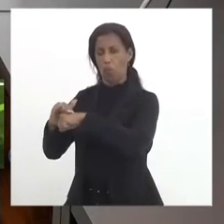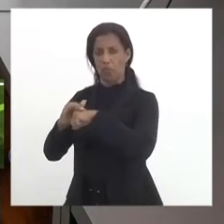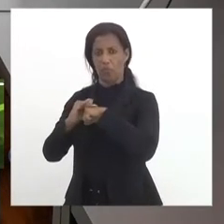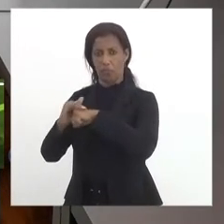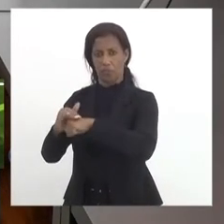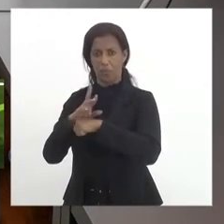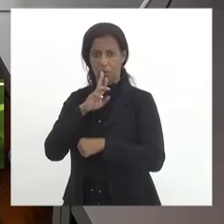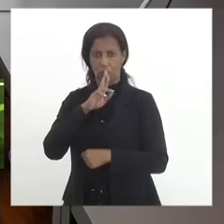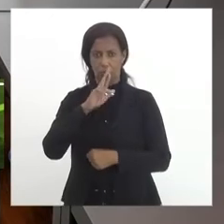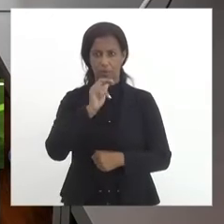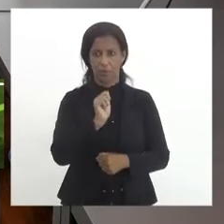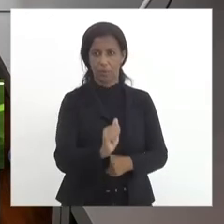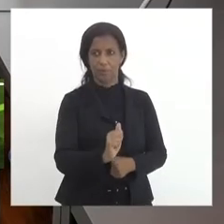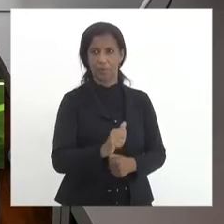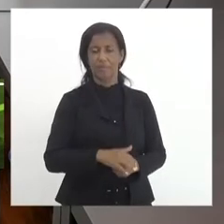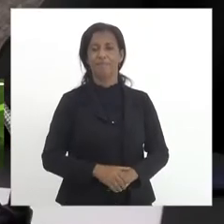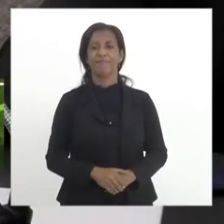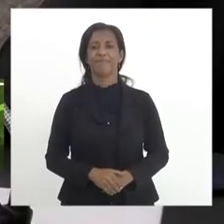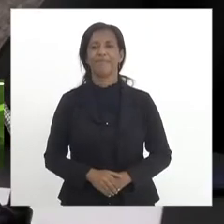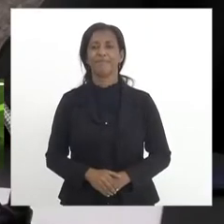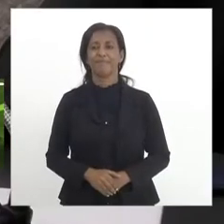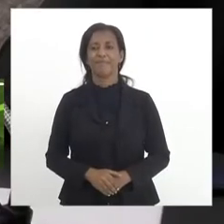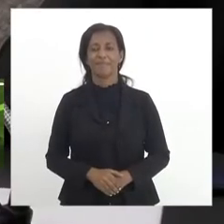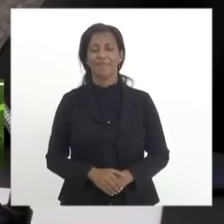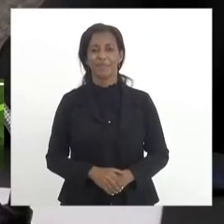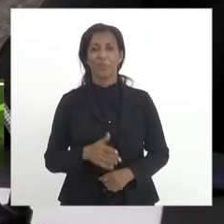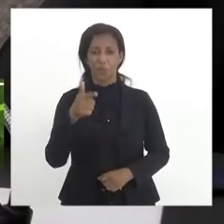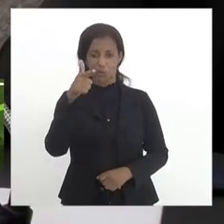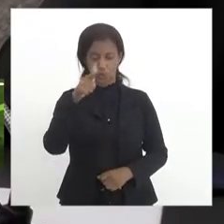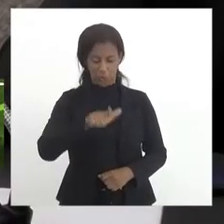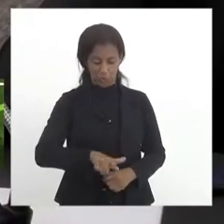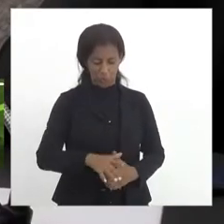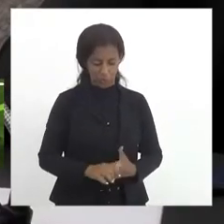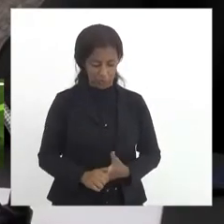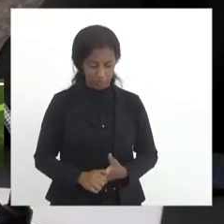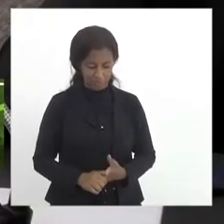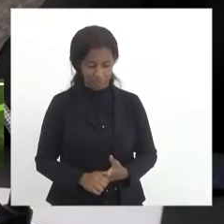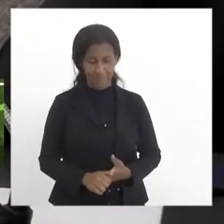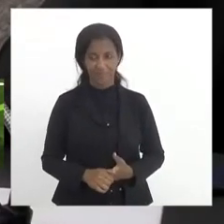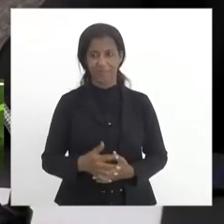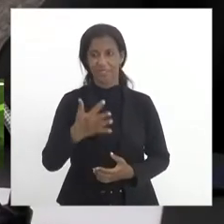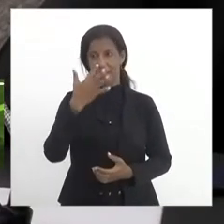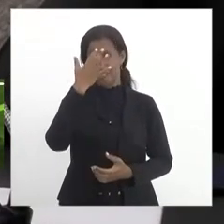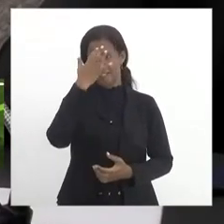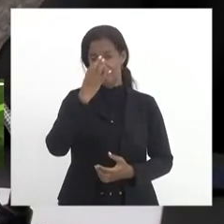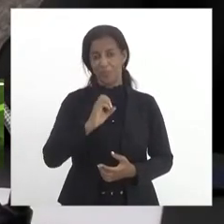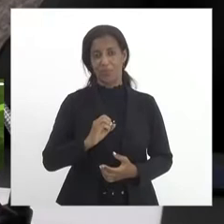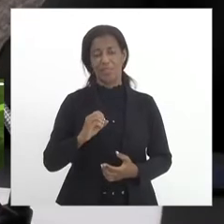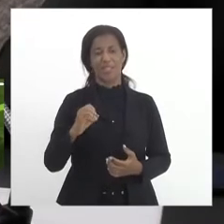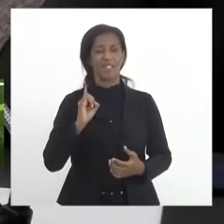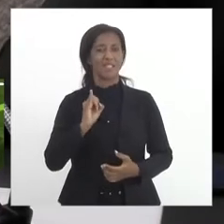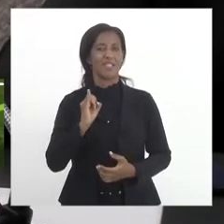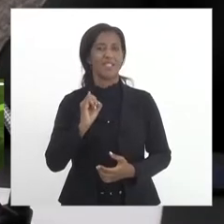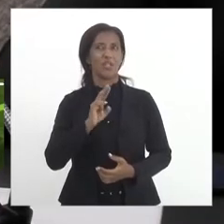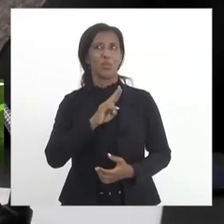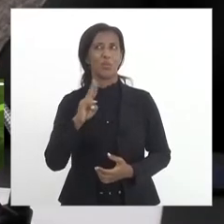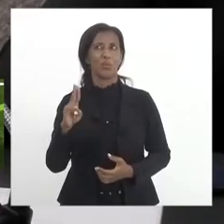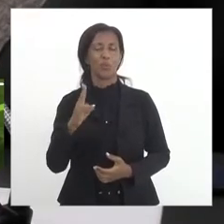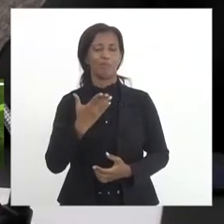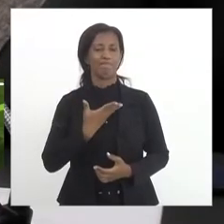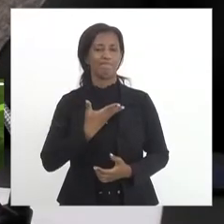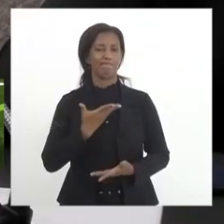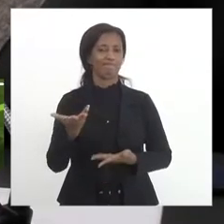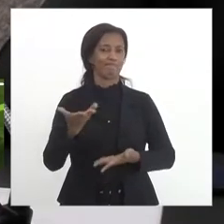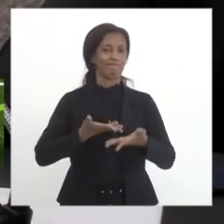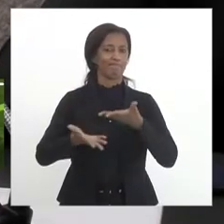registro o meu agradecimento, minha gratidão ao deputado Luiz Paulo mais uma vez. Eu não sei, só em nome da amizade, que eu sei que é recíproca,